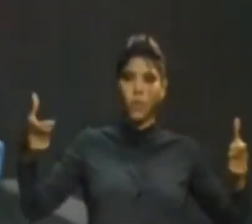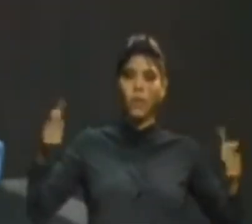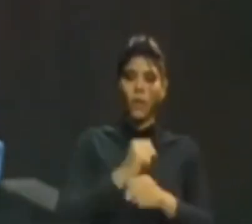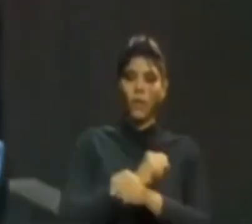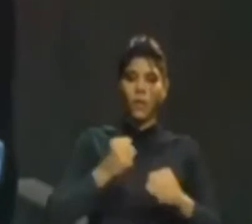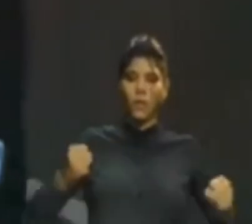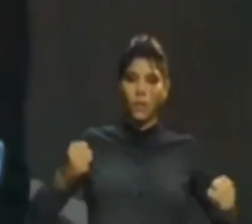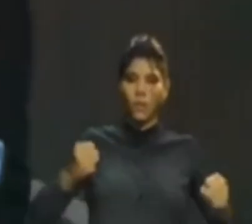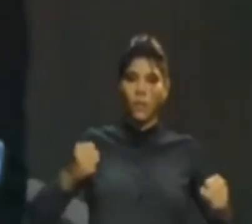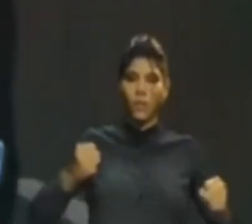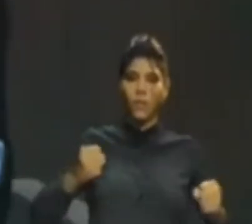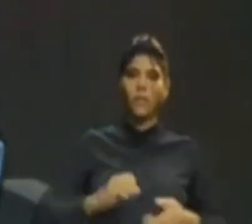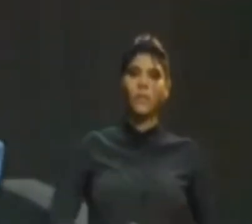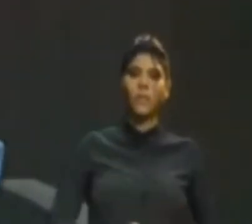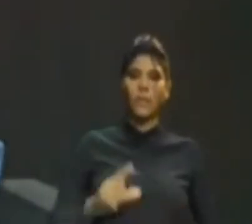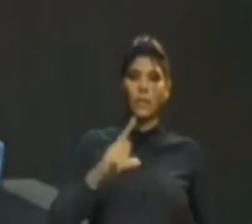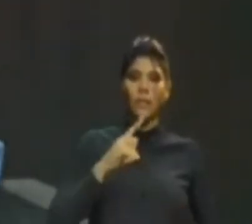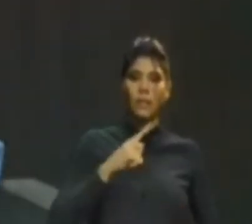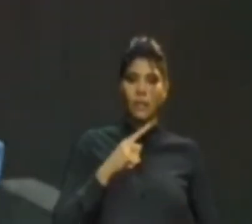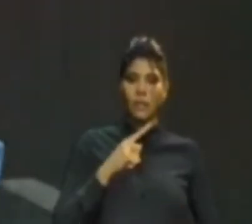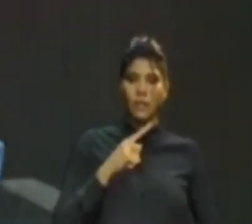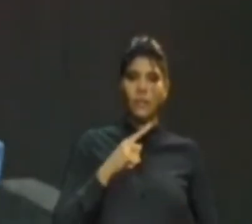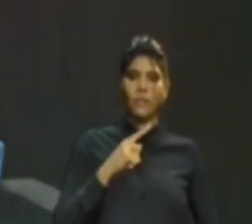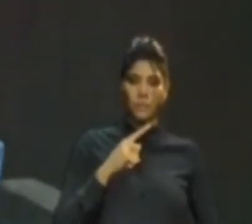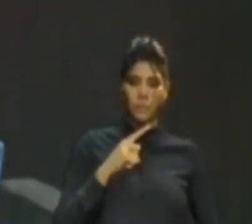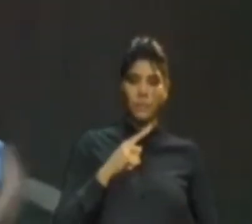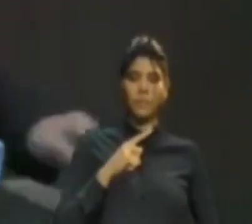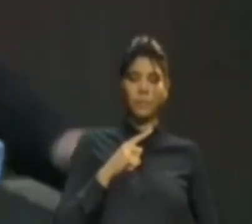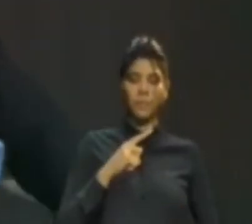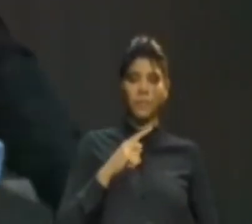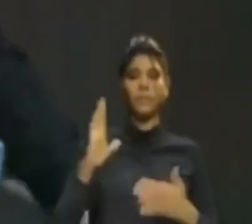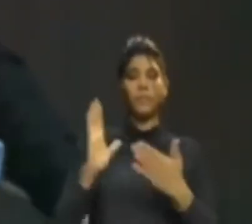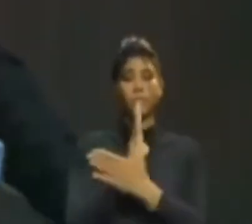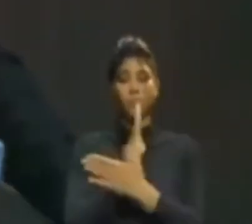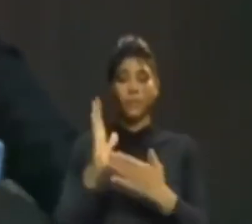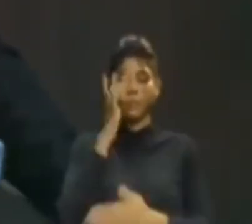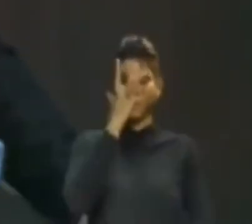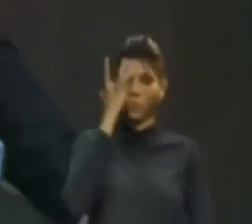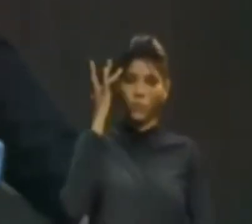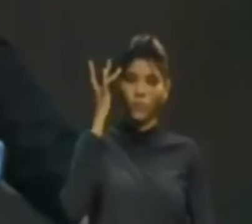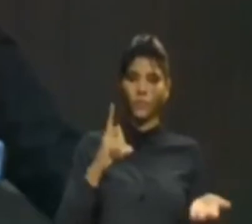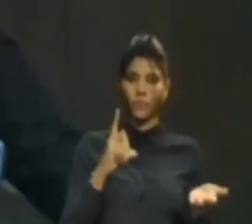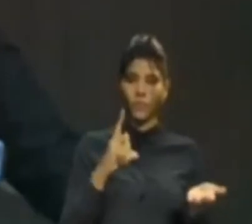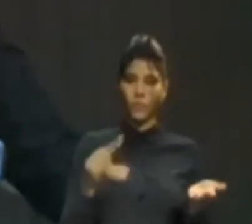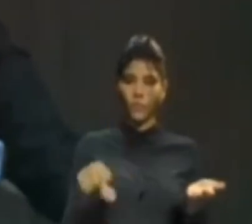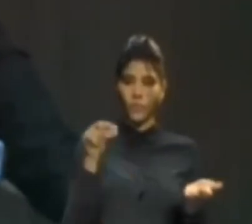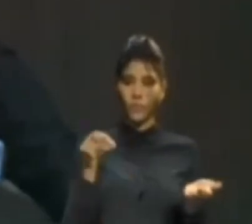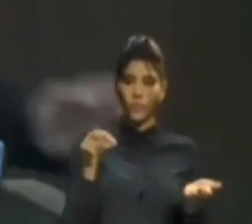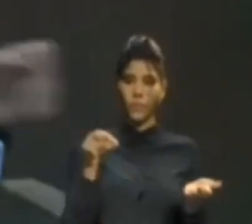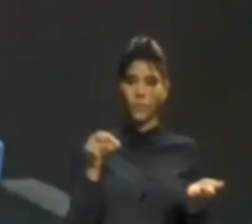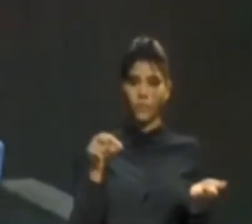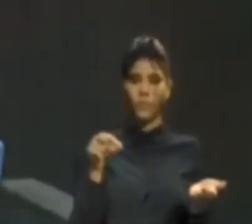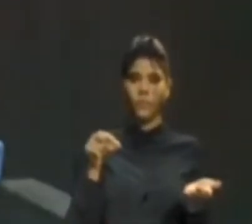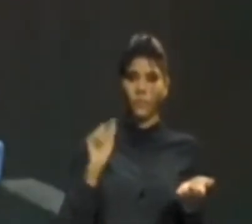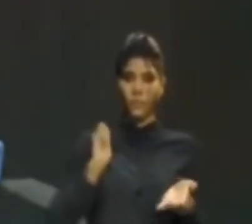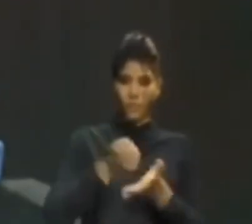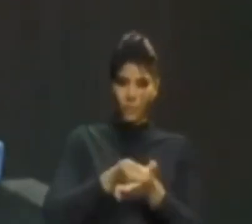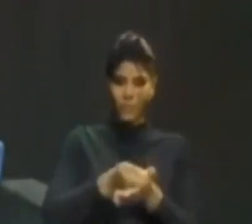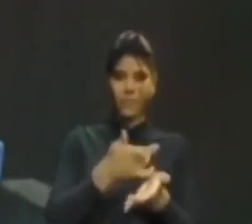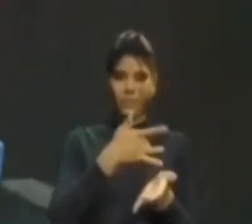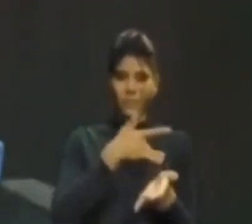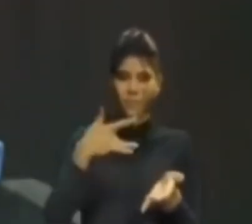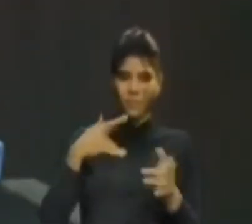milhões de pessoas já é um público muito grande muitas das pessoas que optam por pagar mensalmente um plano de